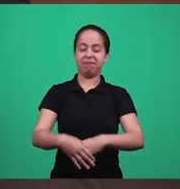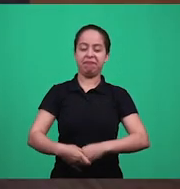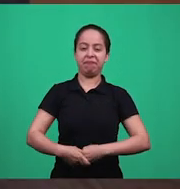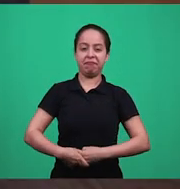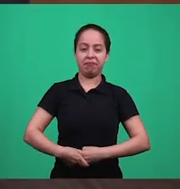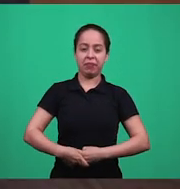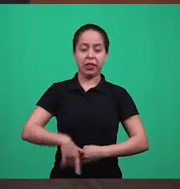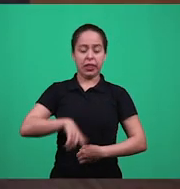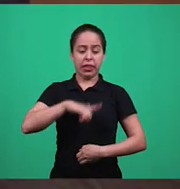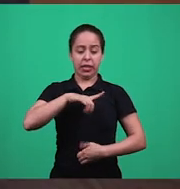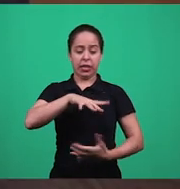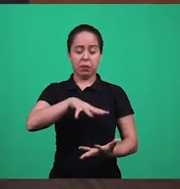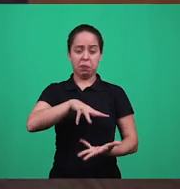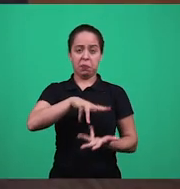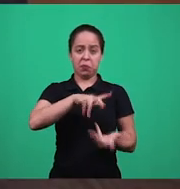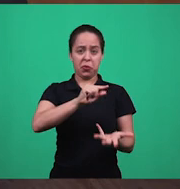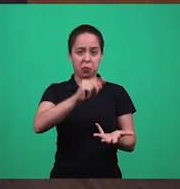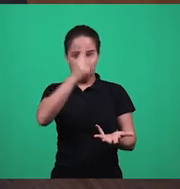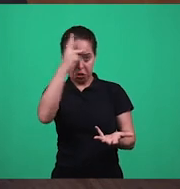O mundo mudou,